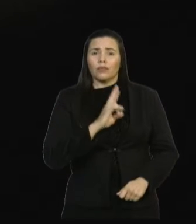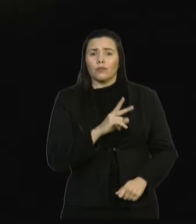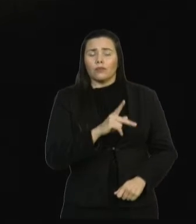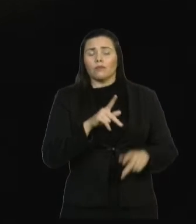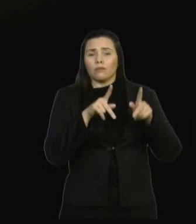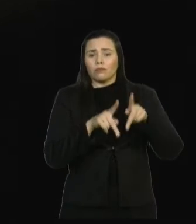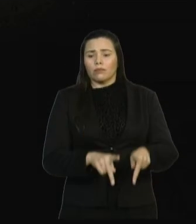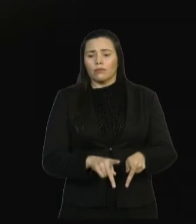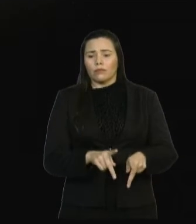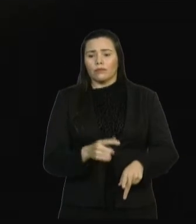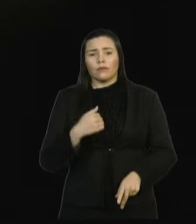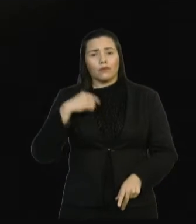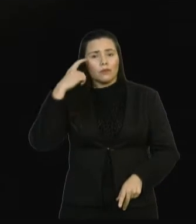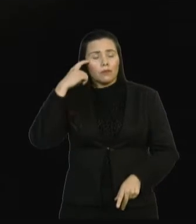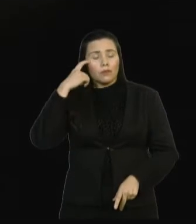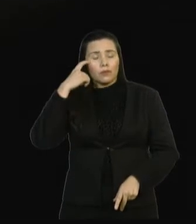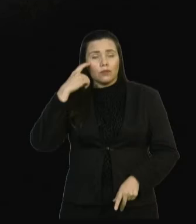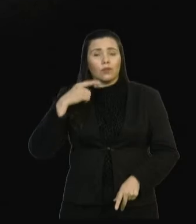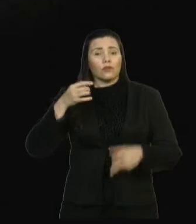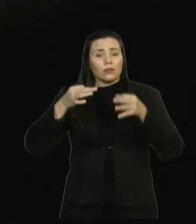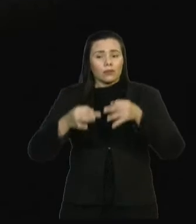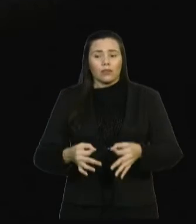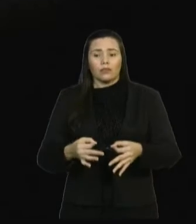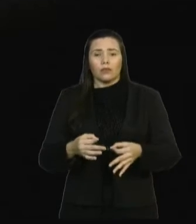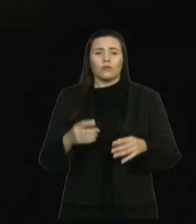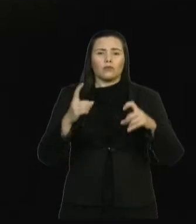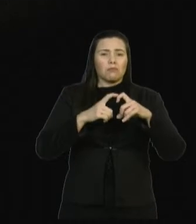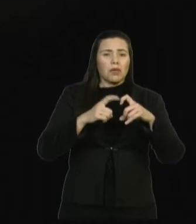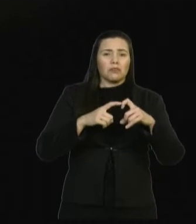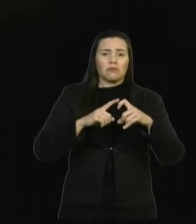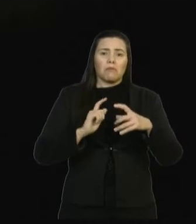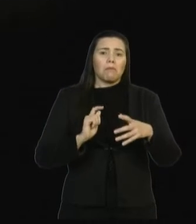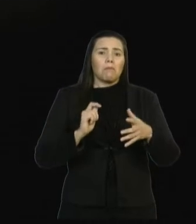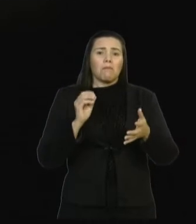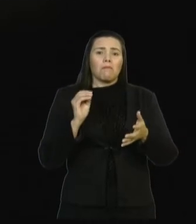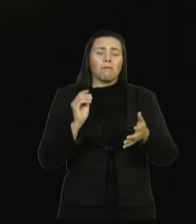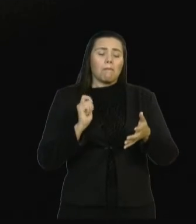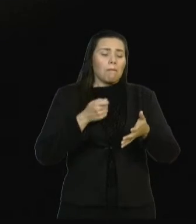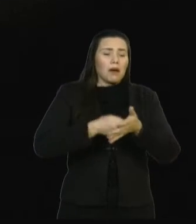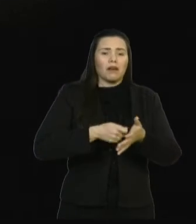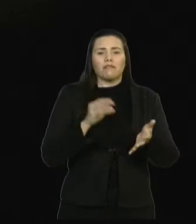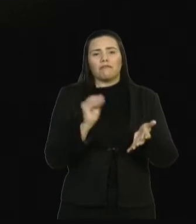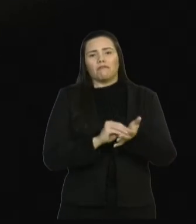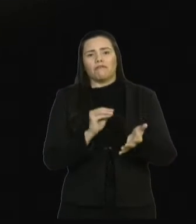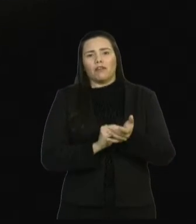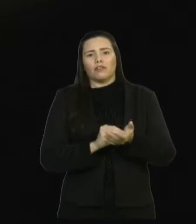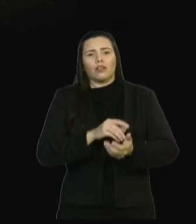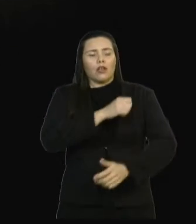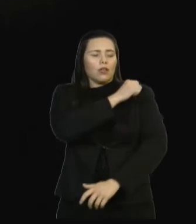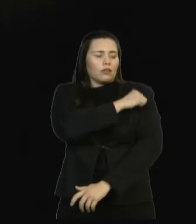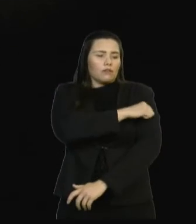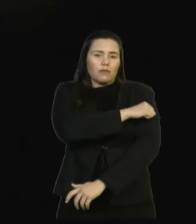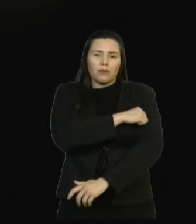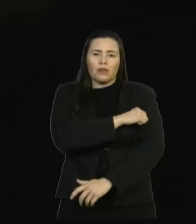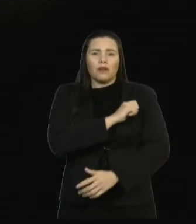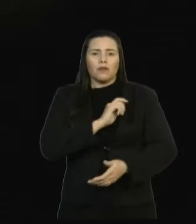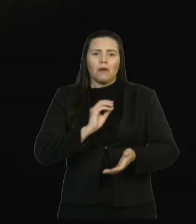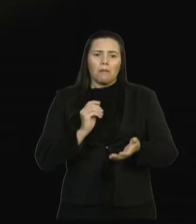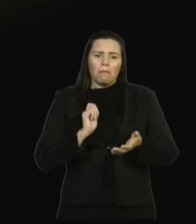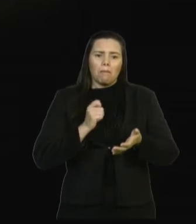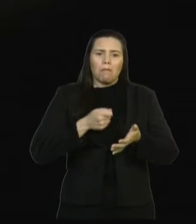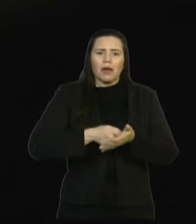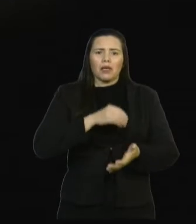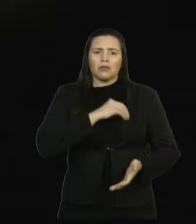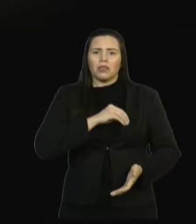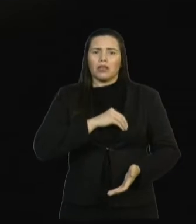certo é, os servidores não estão sendo pagos, os médicos não estão sendo pagos, os enfermeiros não estão sendo pagos, os maqueiros não estão sendo pagos,